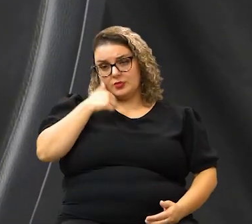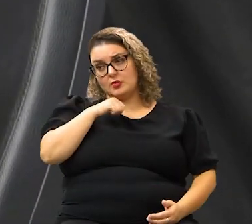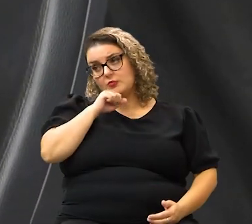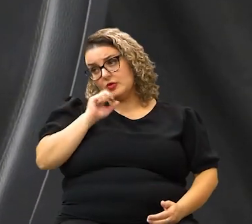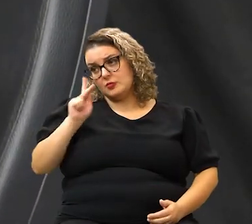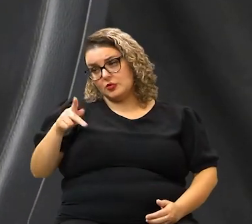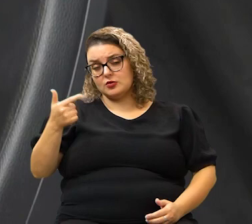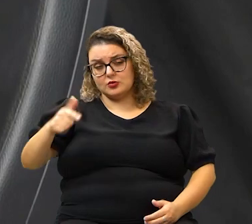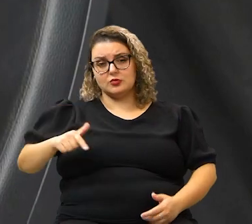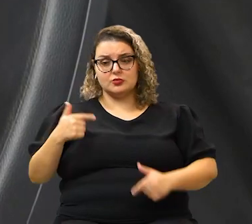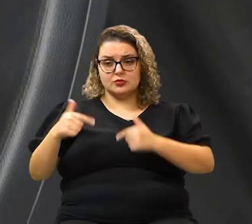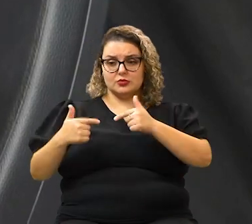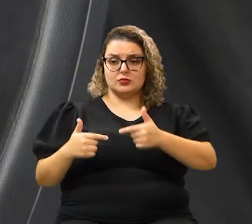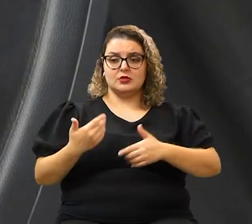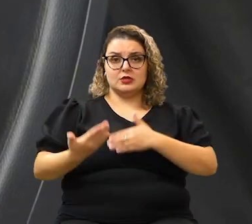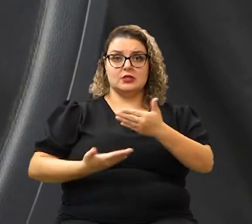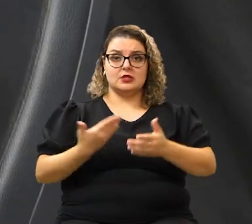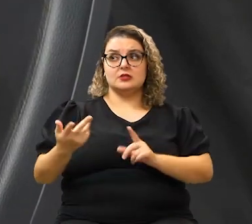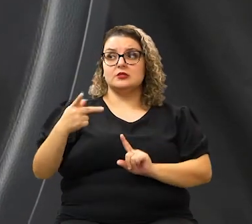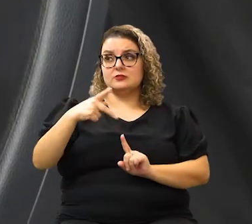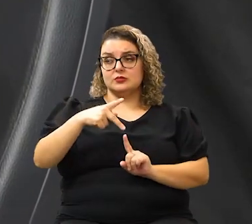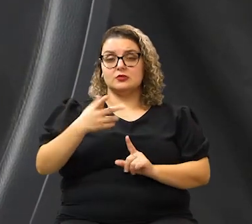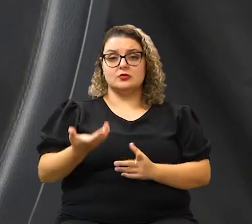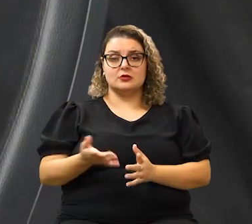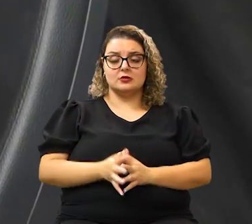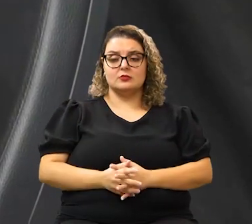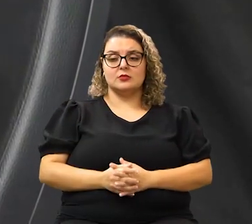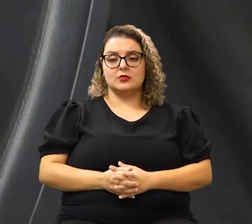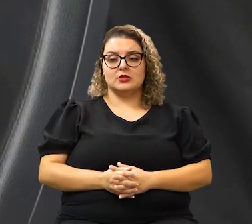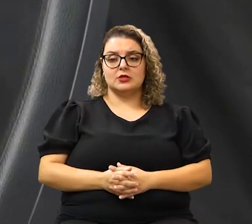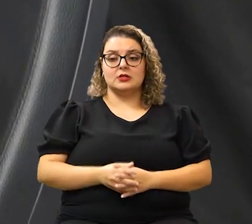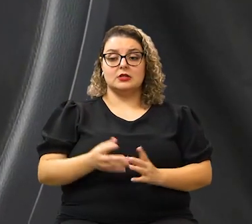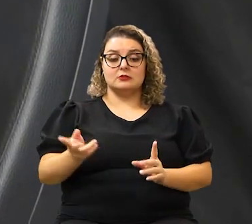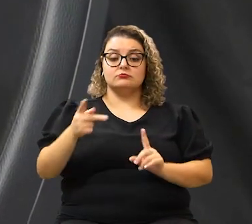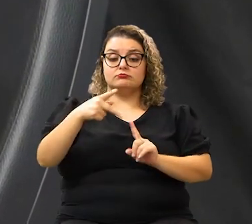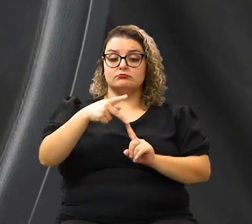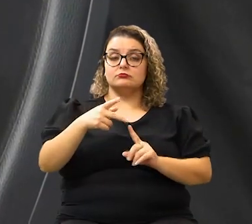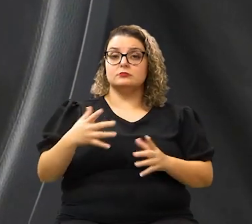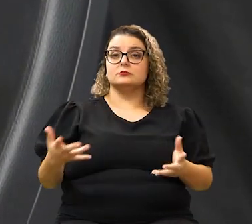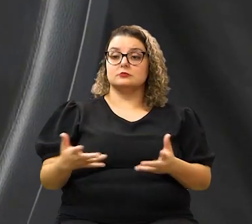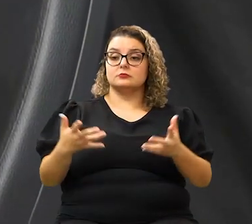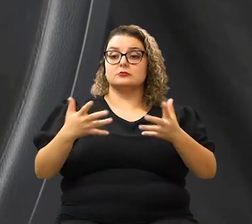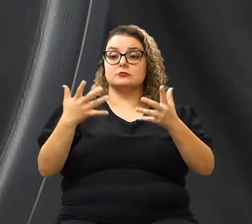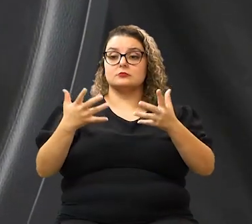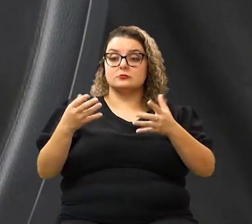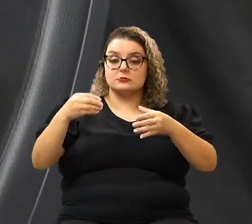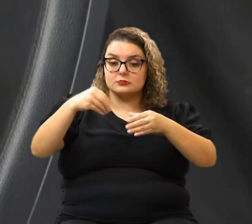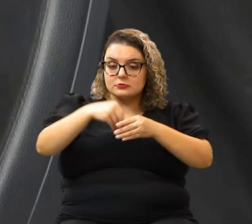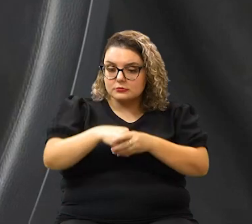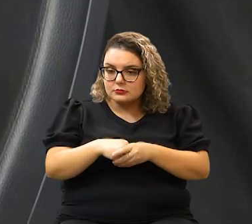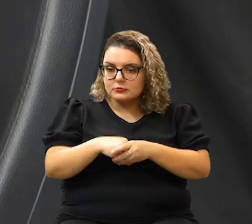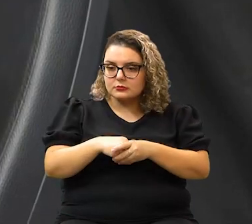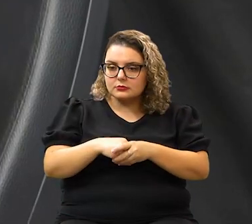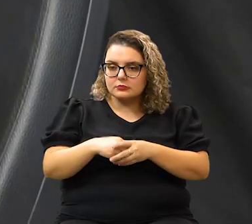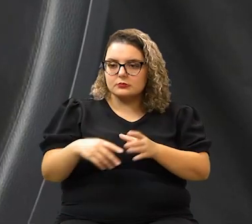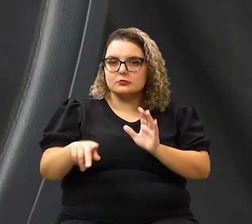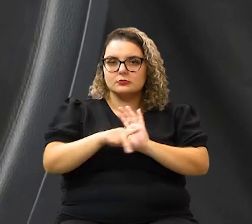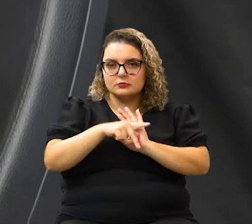da Previdência. Então, a questão da Previdência sempre foi uma coisa que fez muito parte do